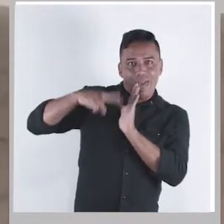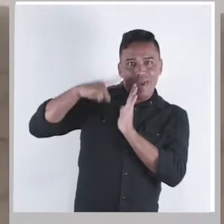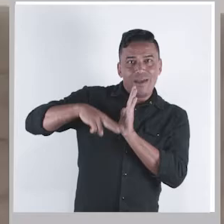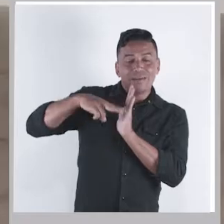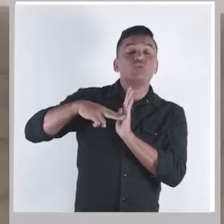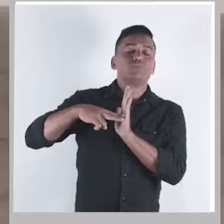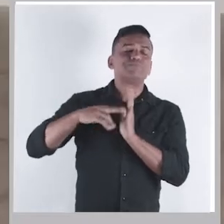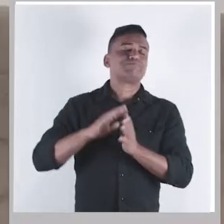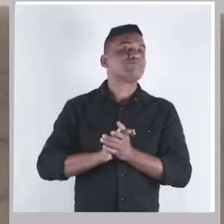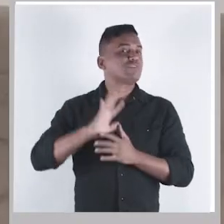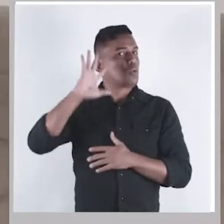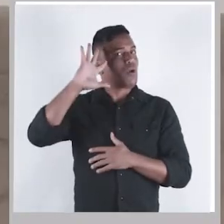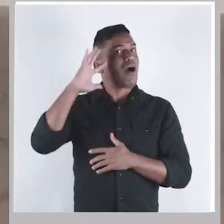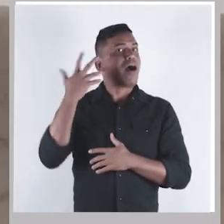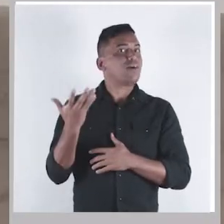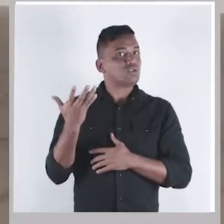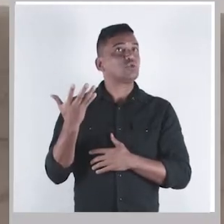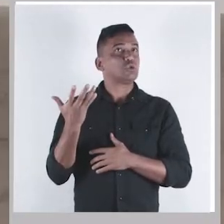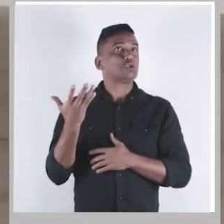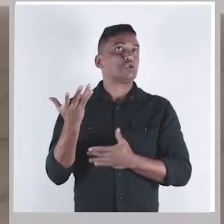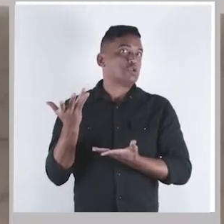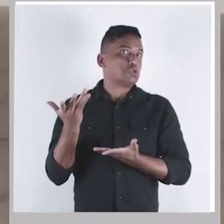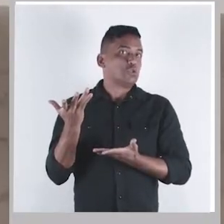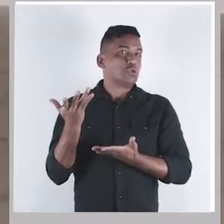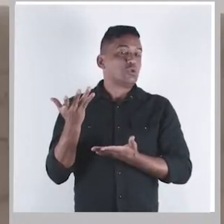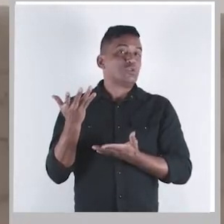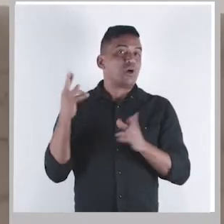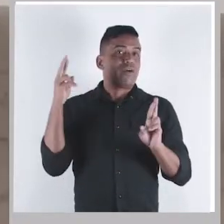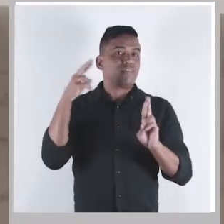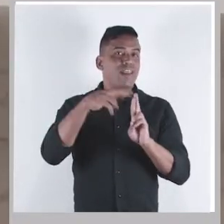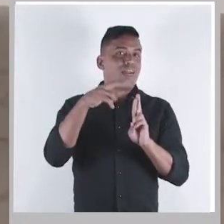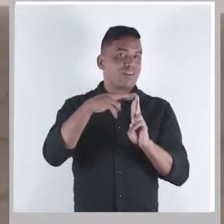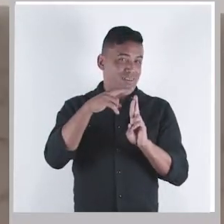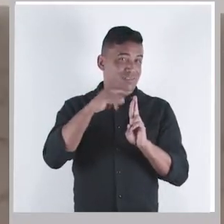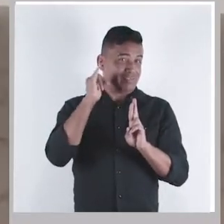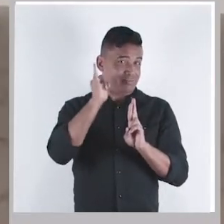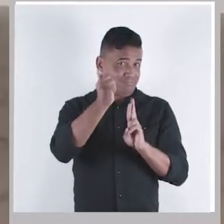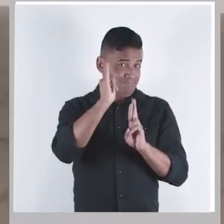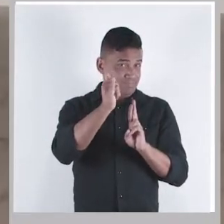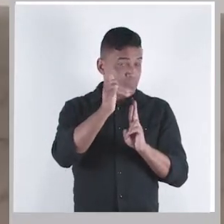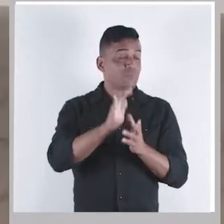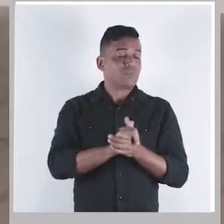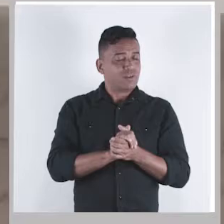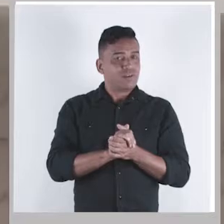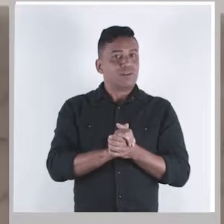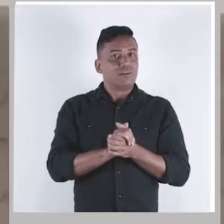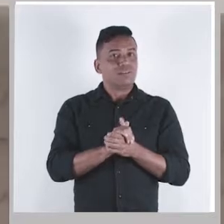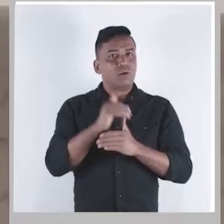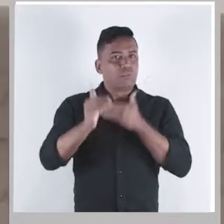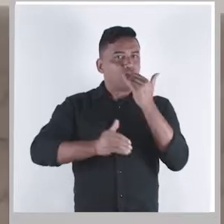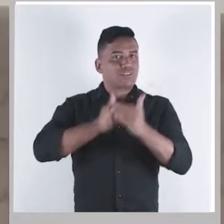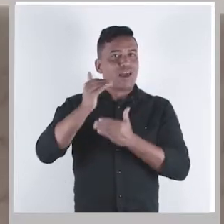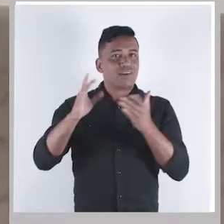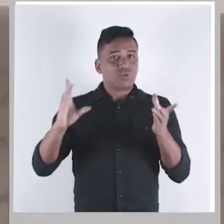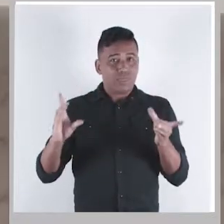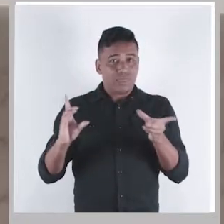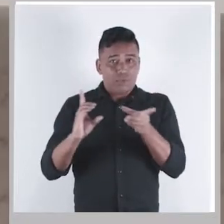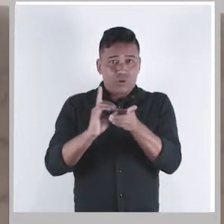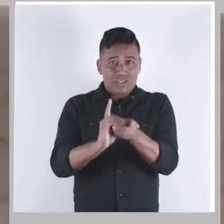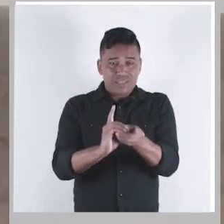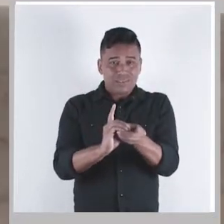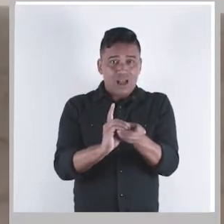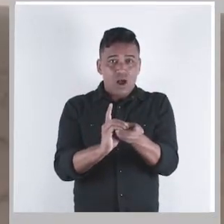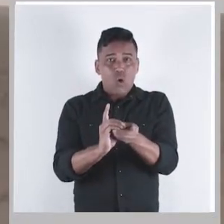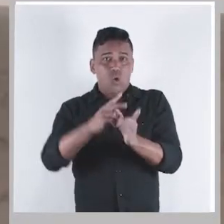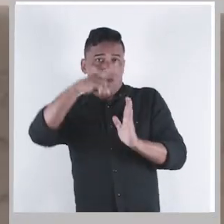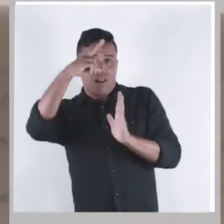falados mesmo, né? Isso também se tornou em um movimento muito potente, né? Que são os saraus de